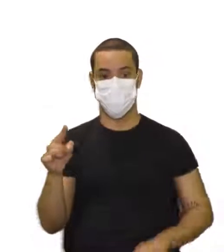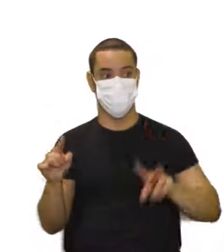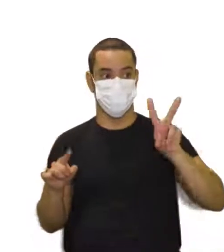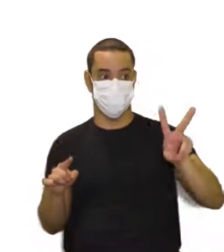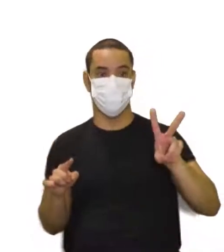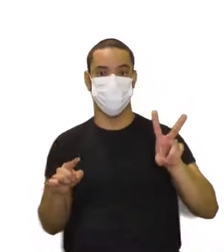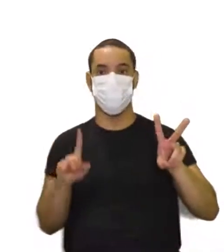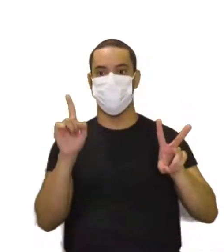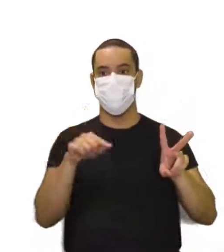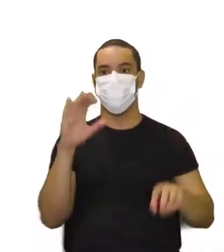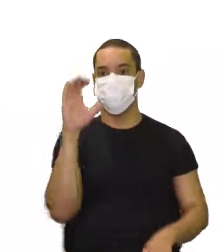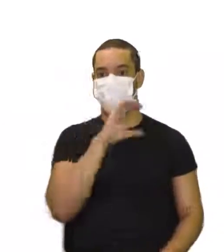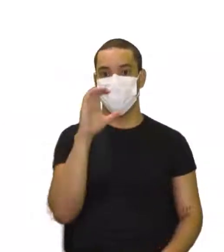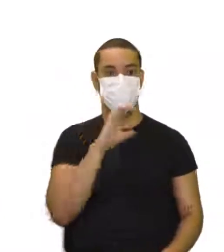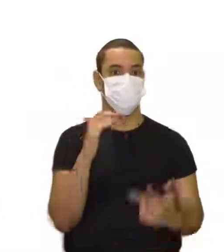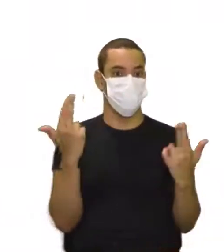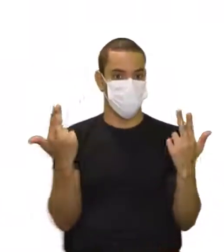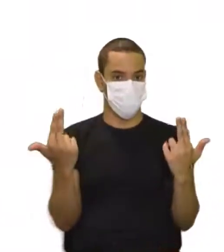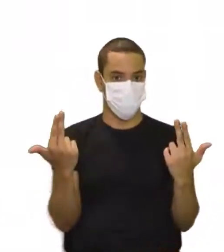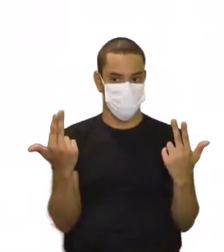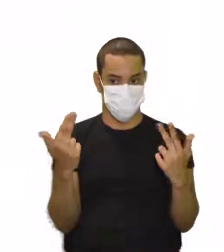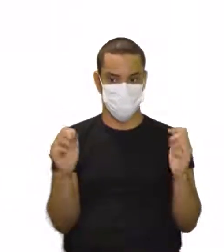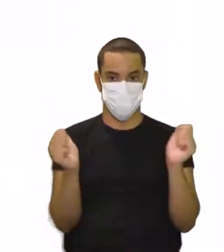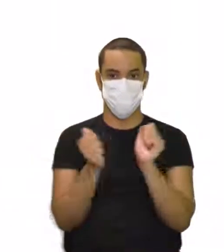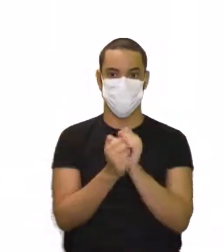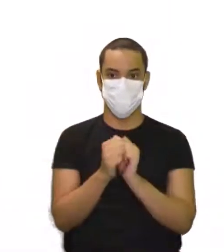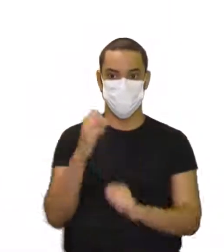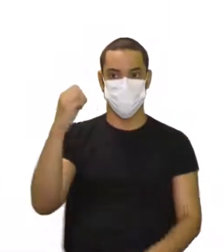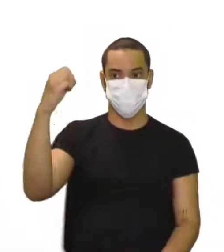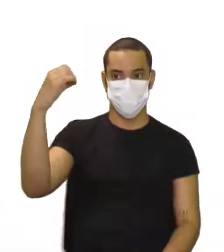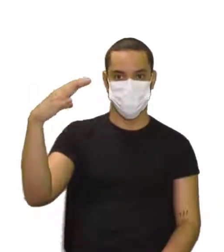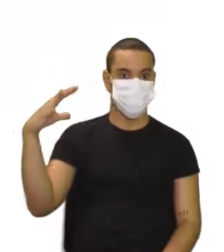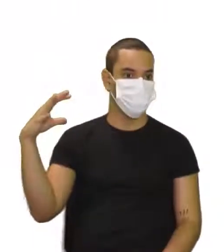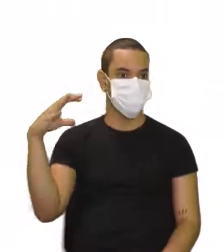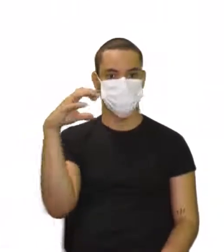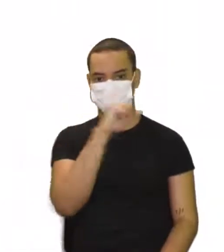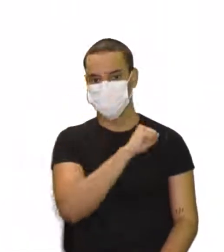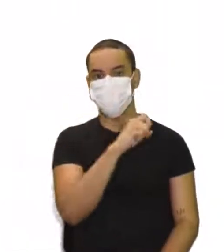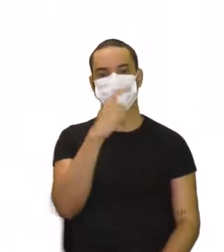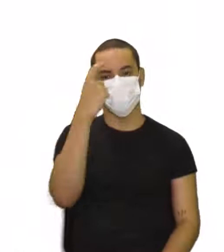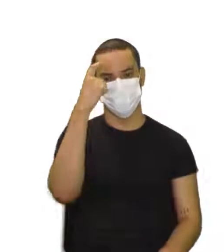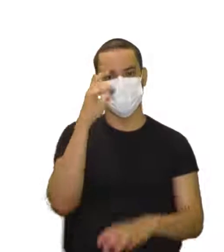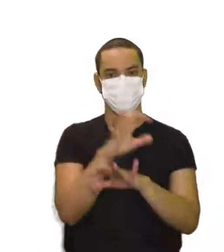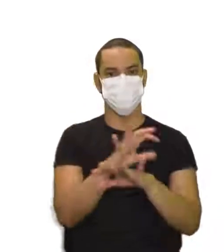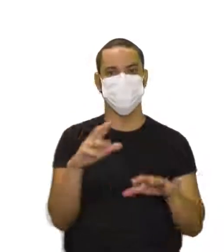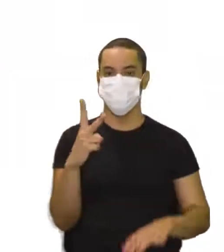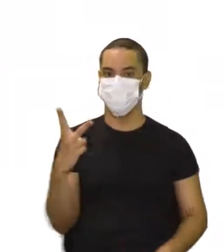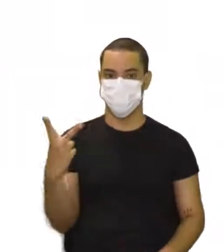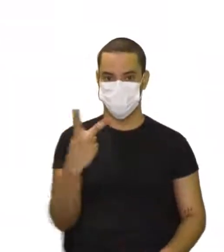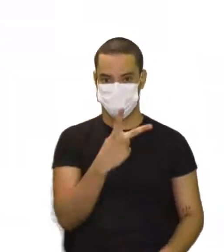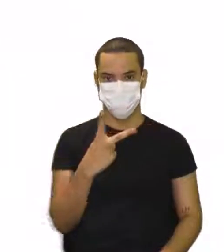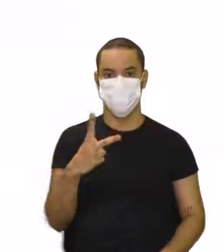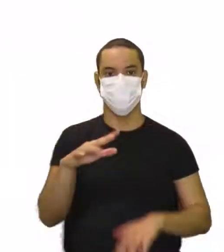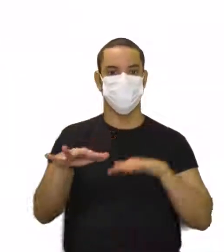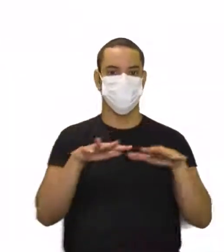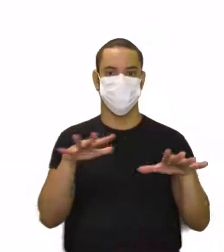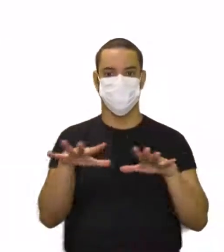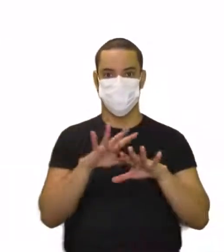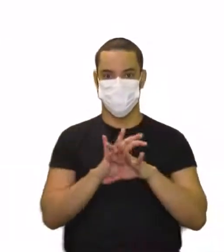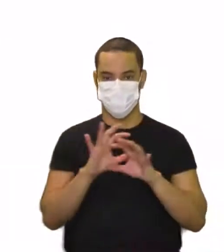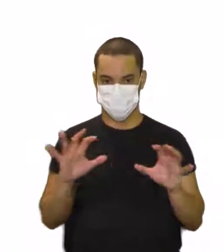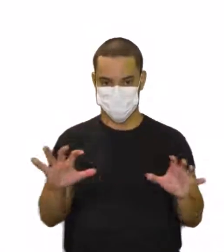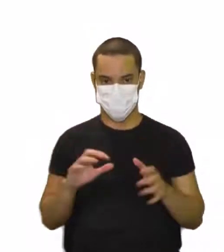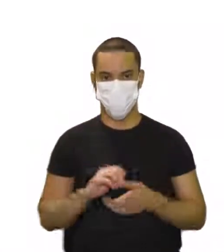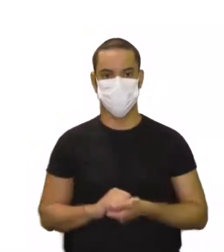velocidades com a mesma ordem de grandeza da velocidade da luz. Pensa assim, as duas estão se movendo com a velocidade da luz. A